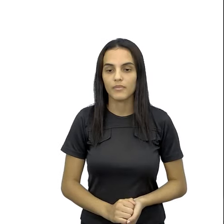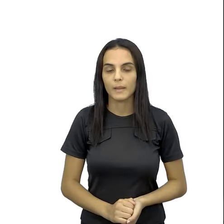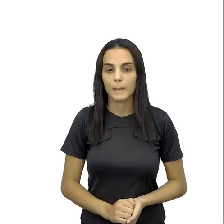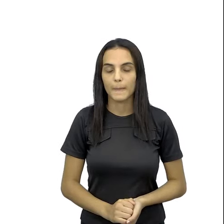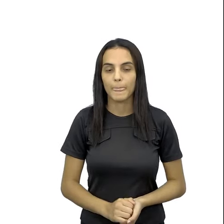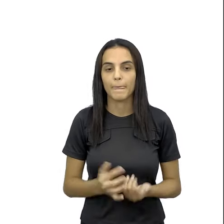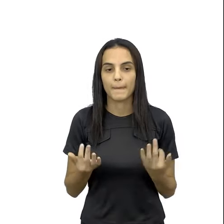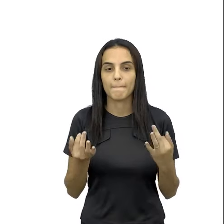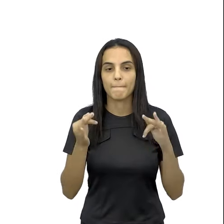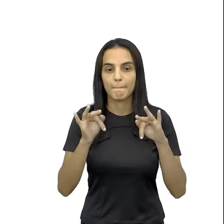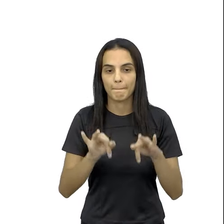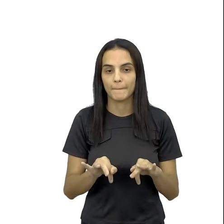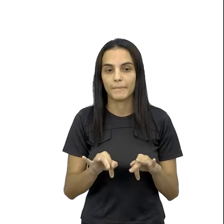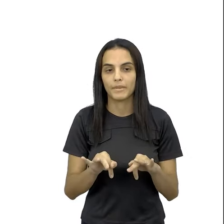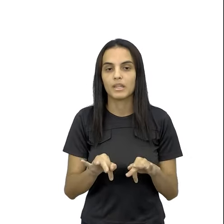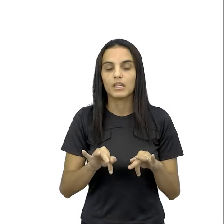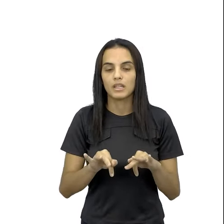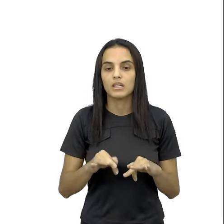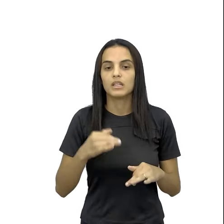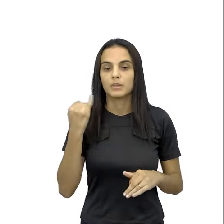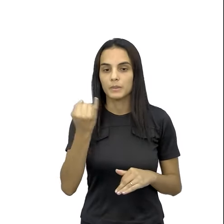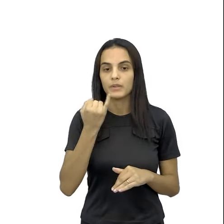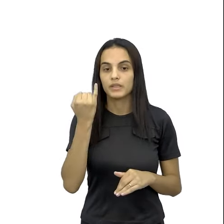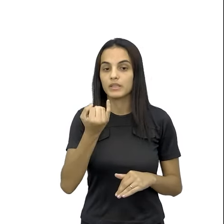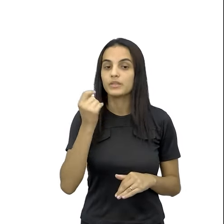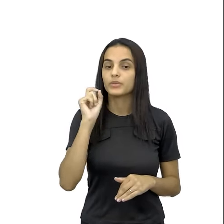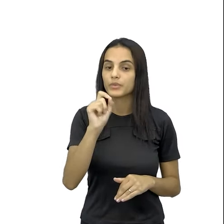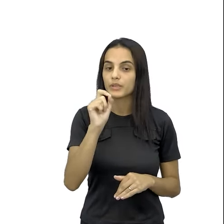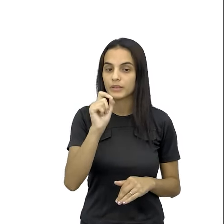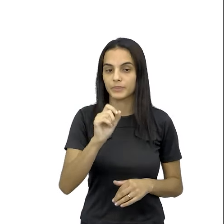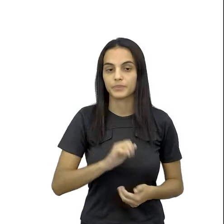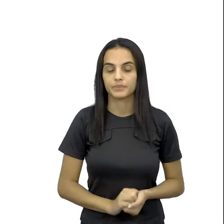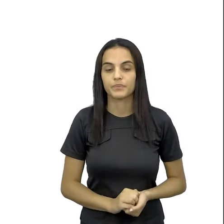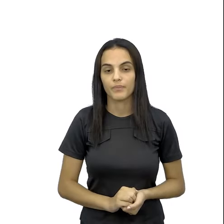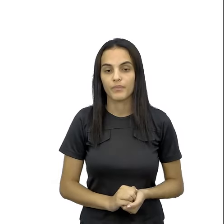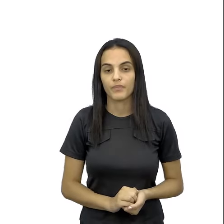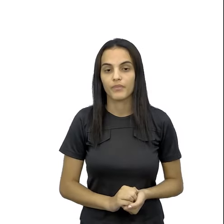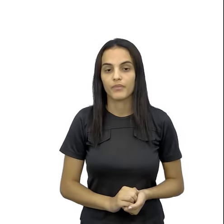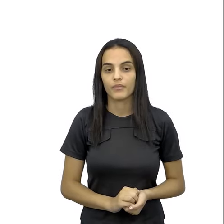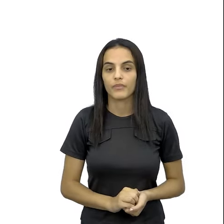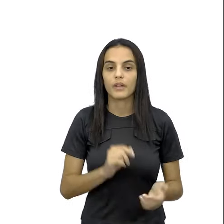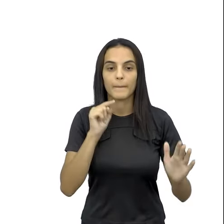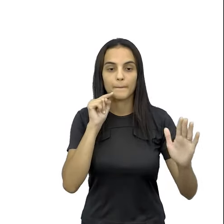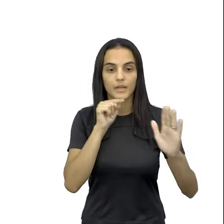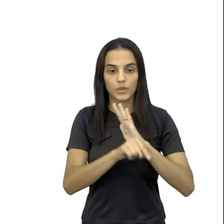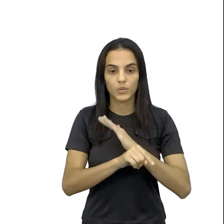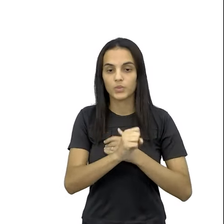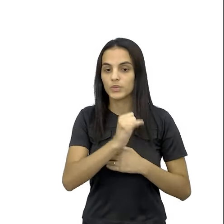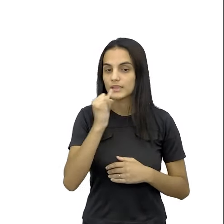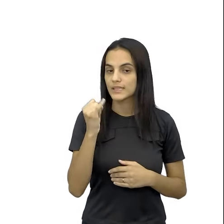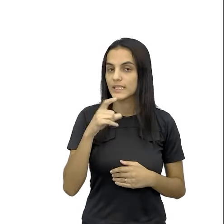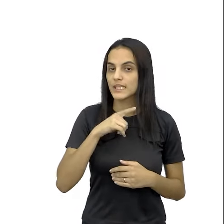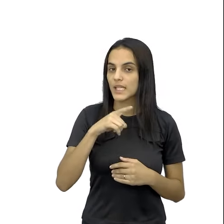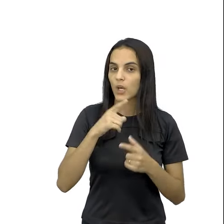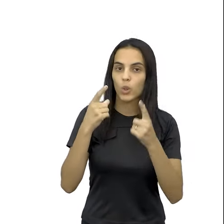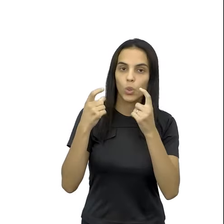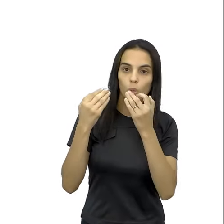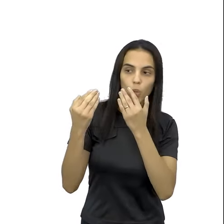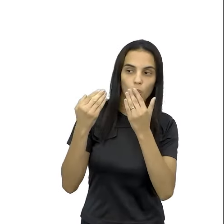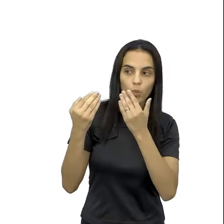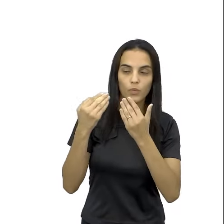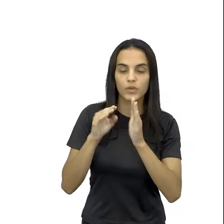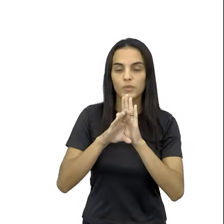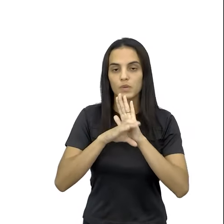aí, eu finalizando, algo que eu destaquei foi, tá? Pergunte se há alguma dúvida, né, sobre